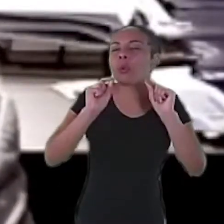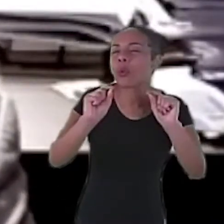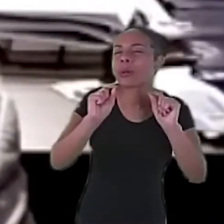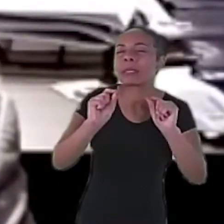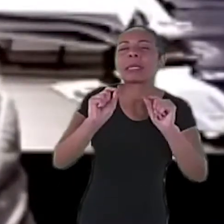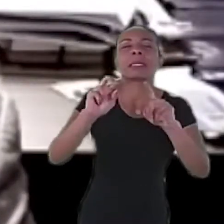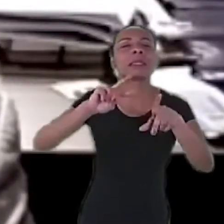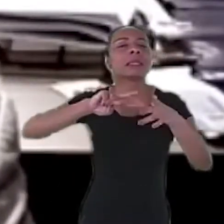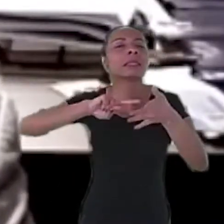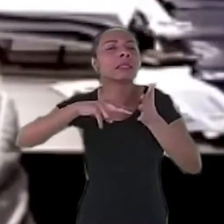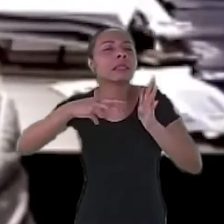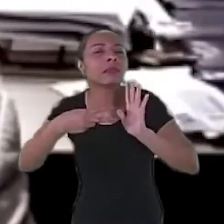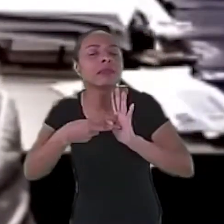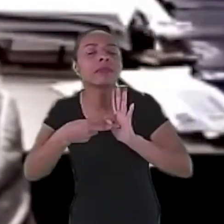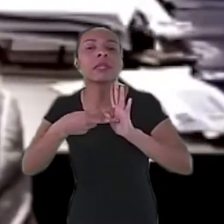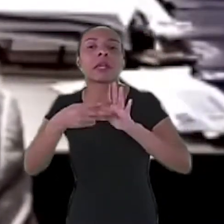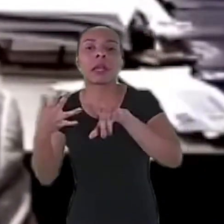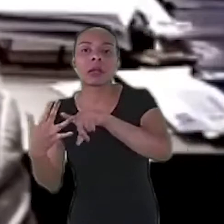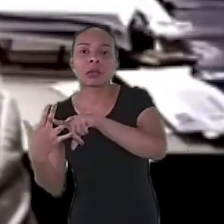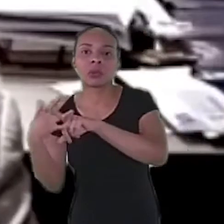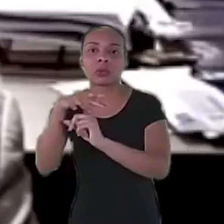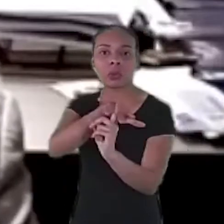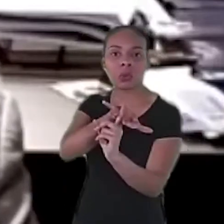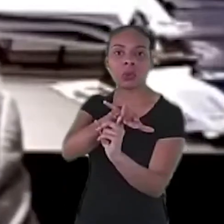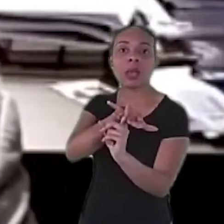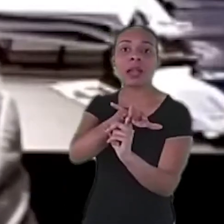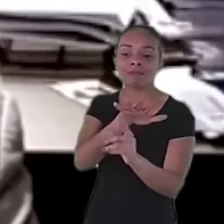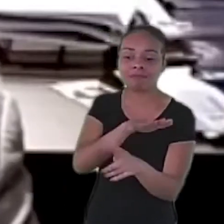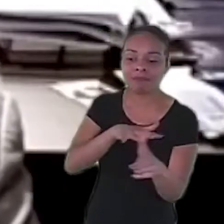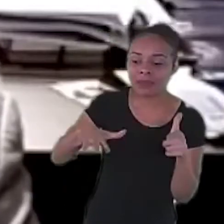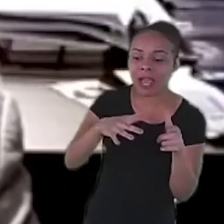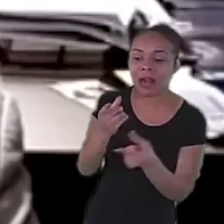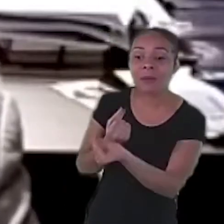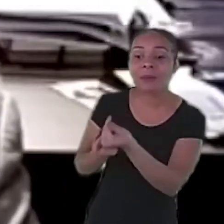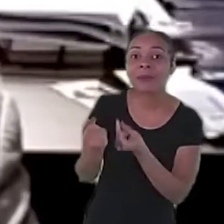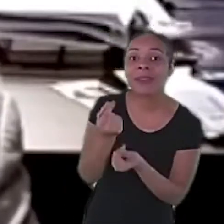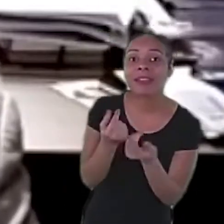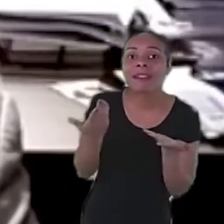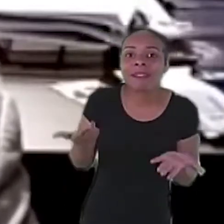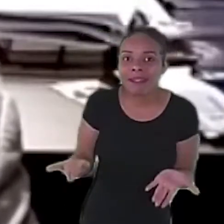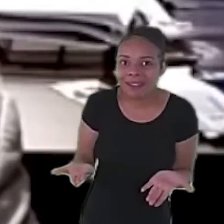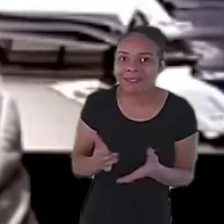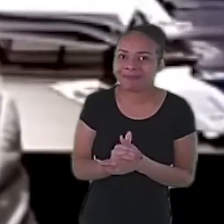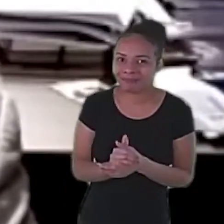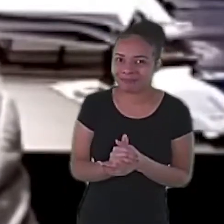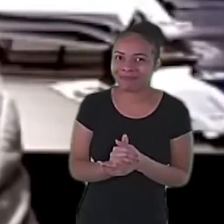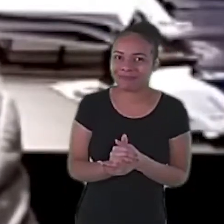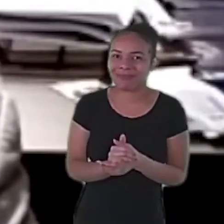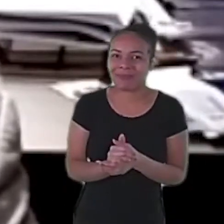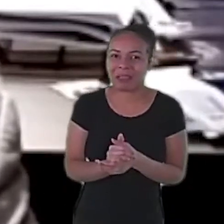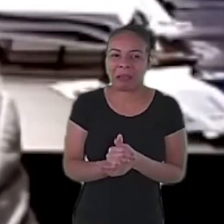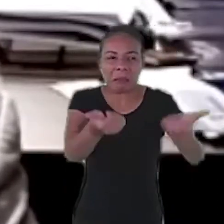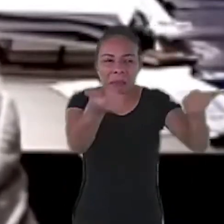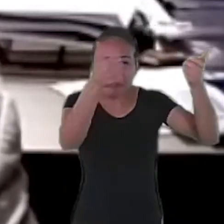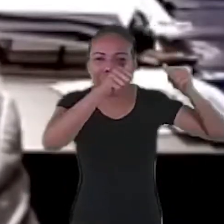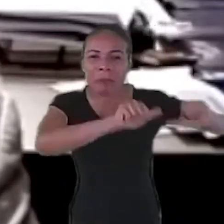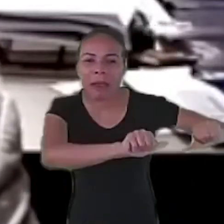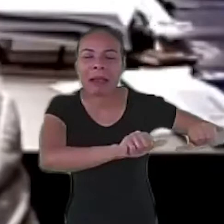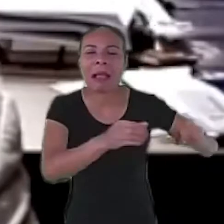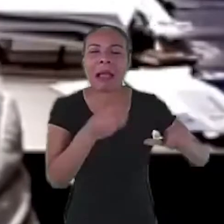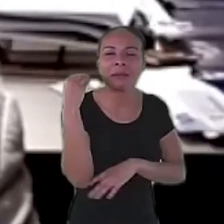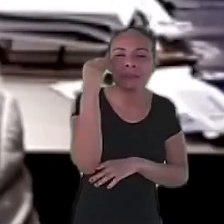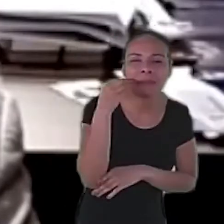esse experimento novo na China, à medida do fracasso das experiências capitalistas